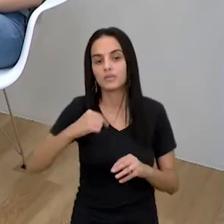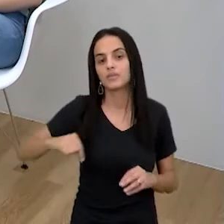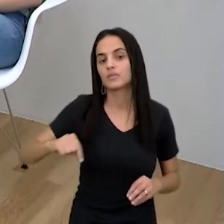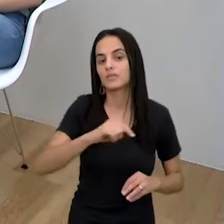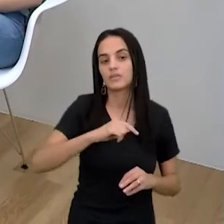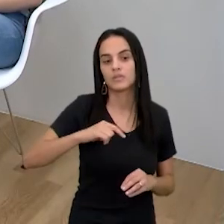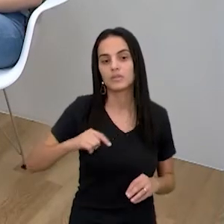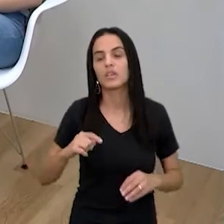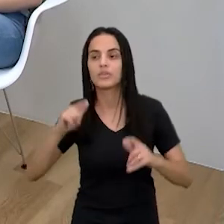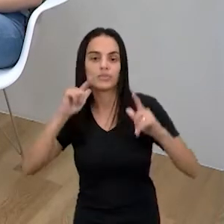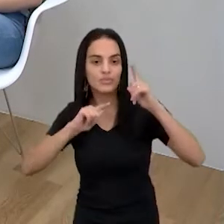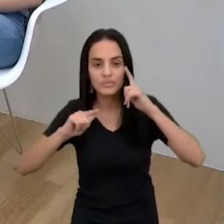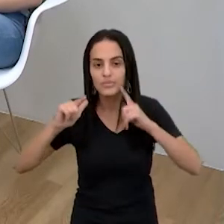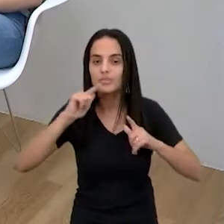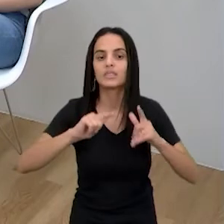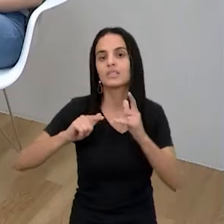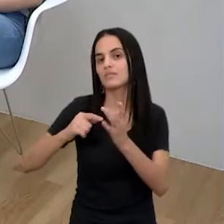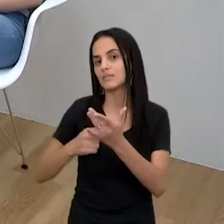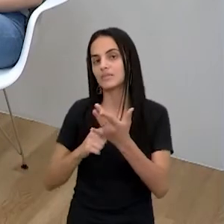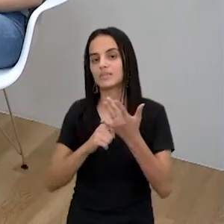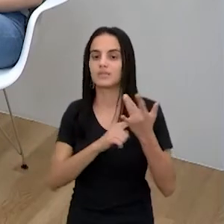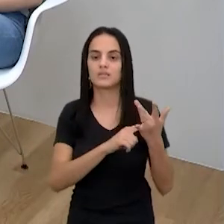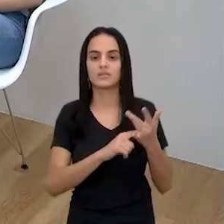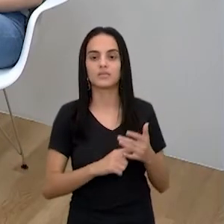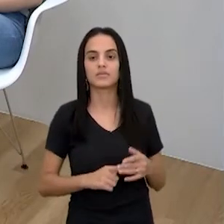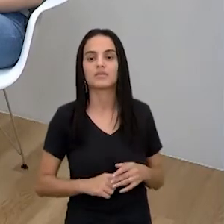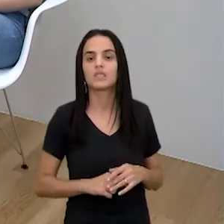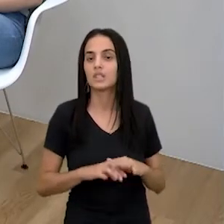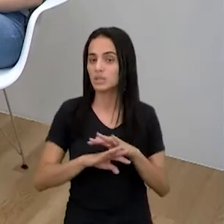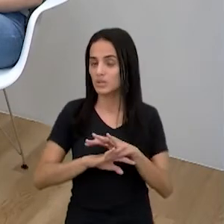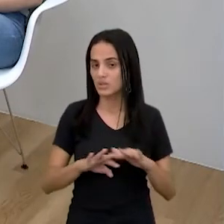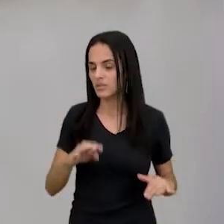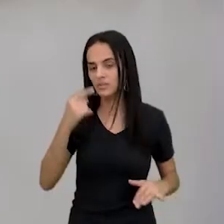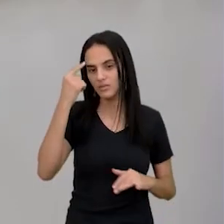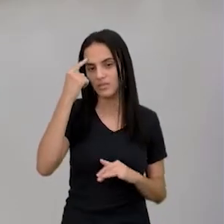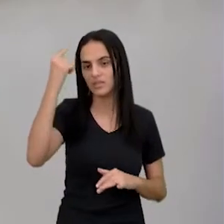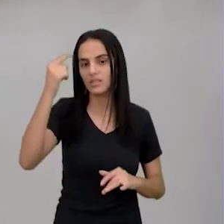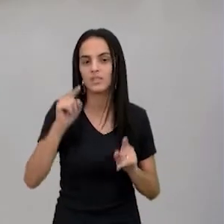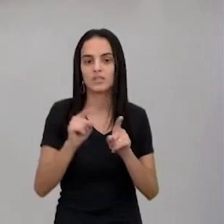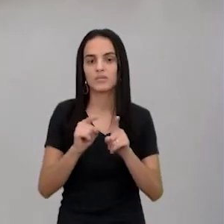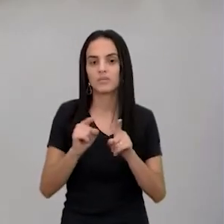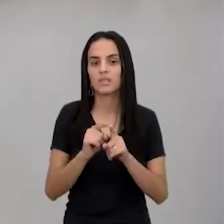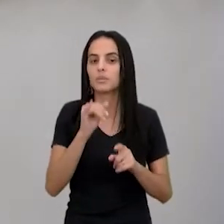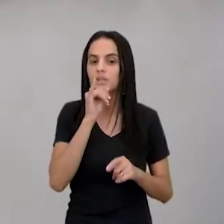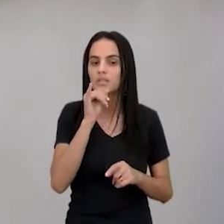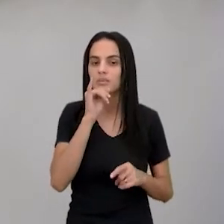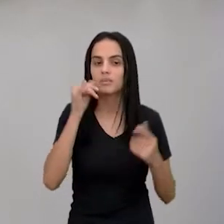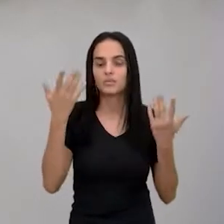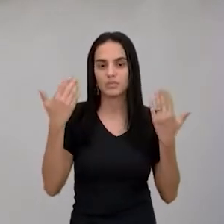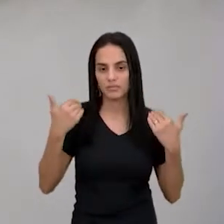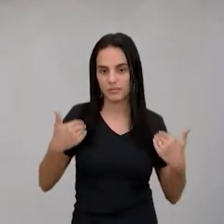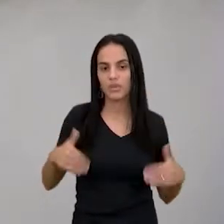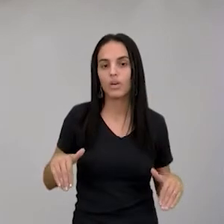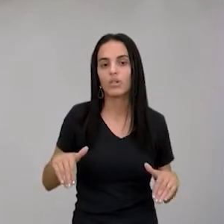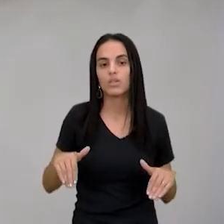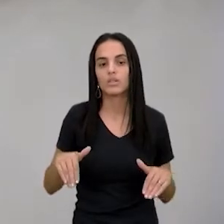caça, de pesca, enfim, a gente vai também avançando na tecnologia e também a gente